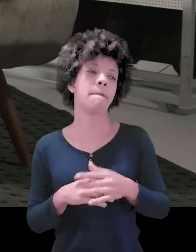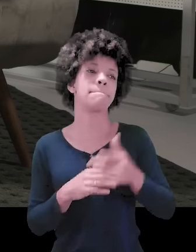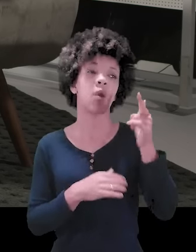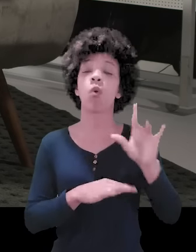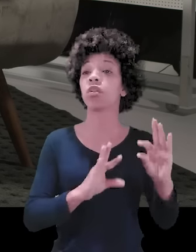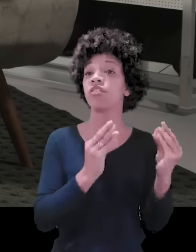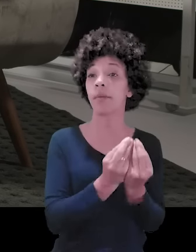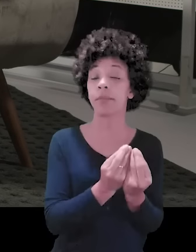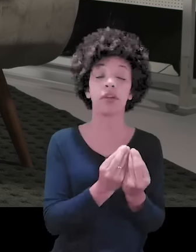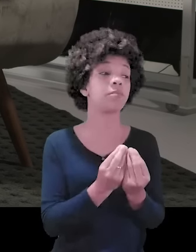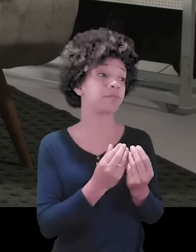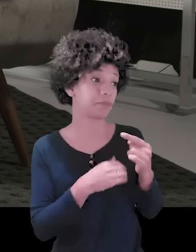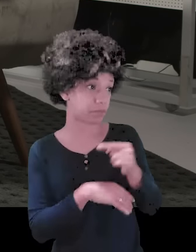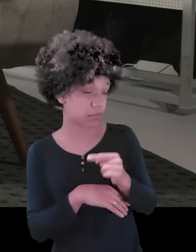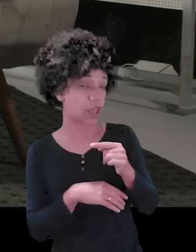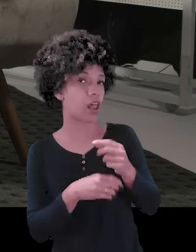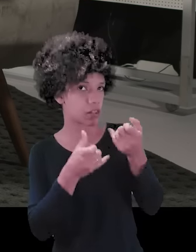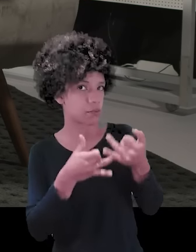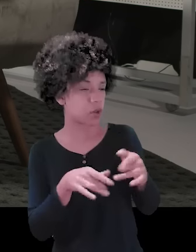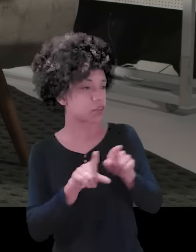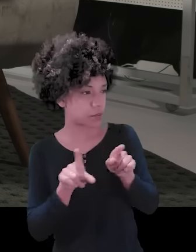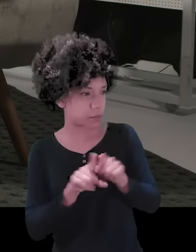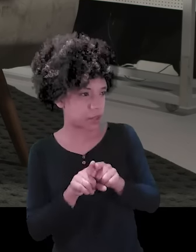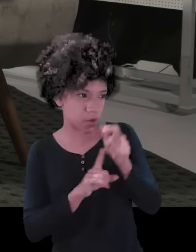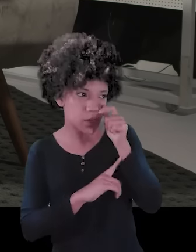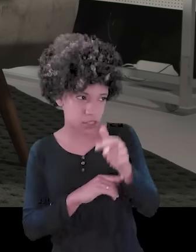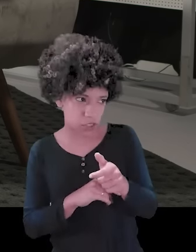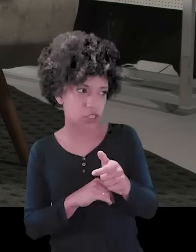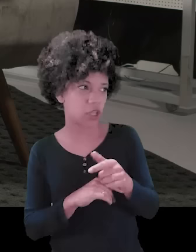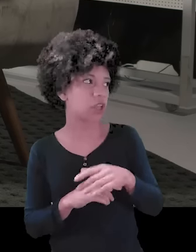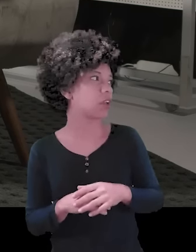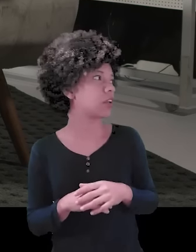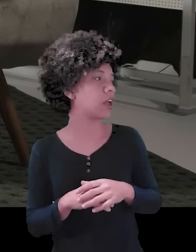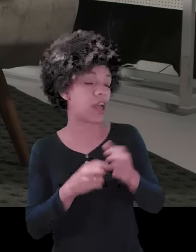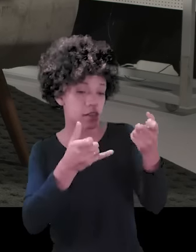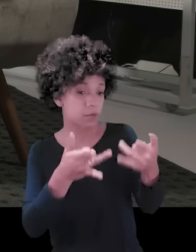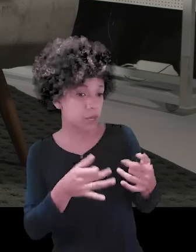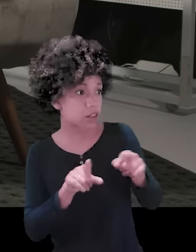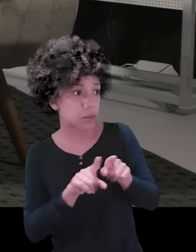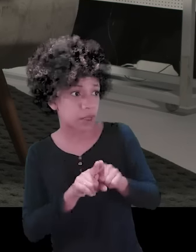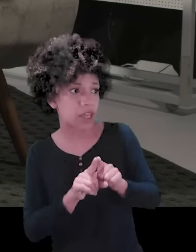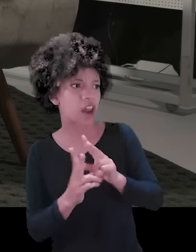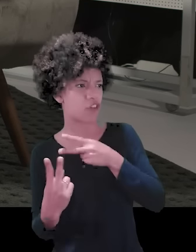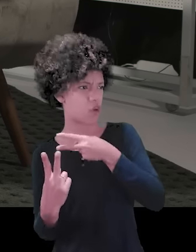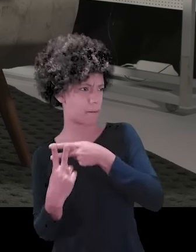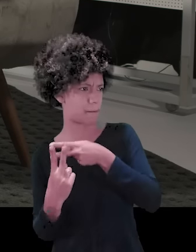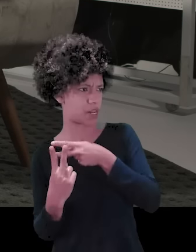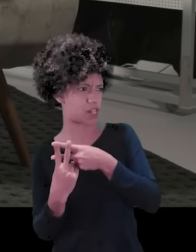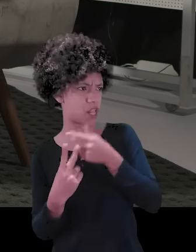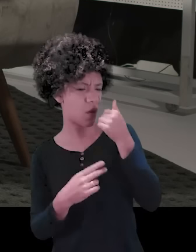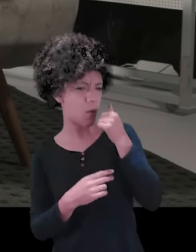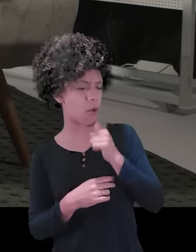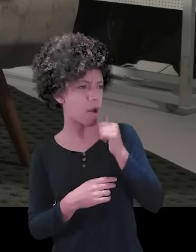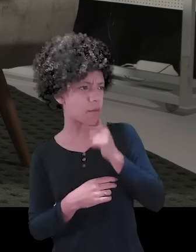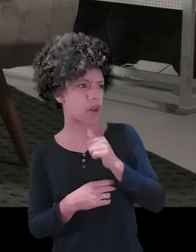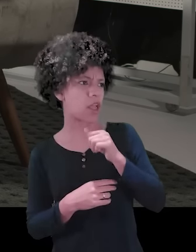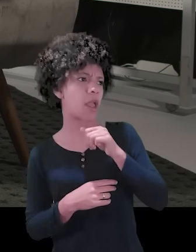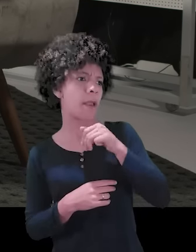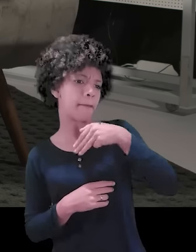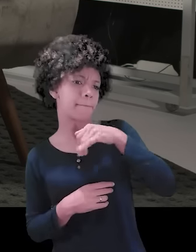para alguma outra família ela ela comentou esse XX nos legal aí ela comentou que ela ficou presa com uma mulher chamada